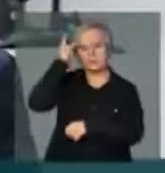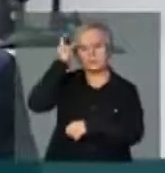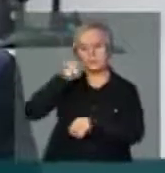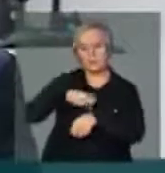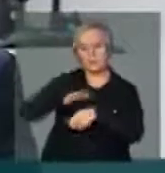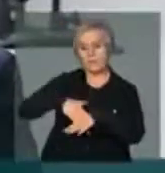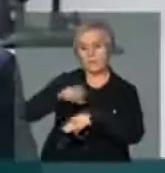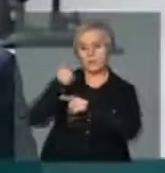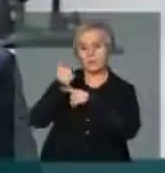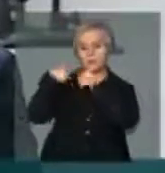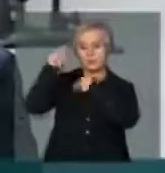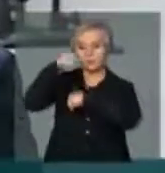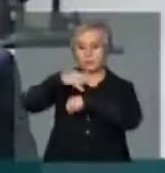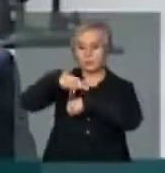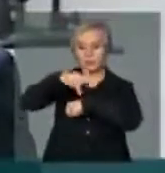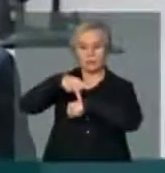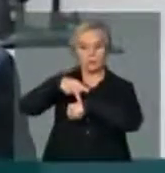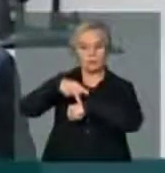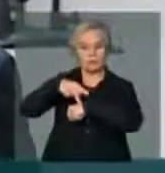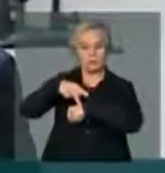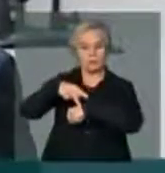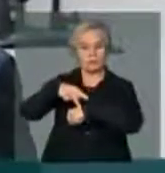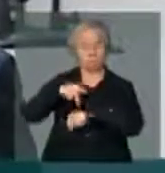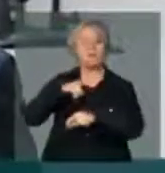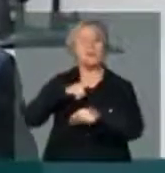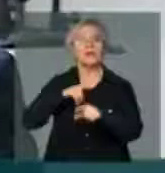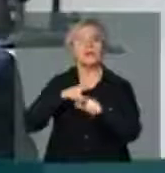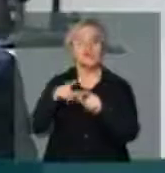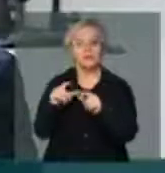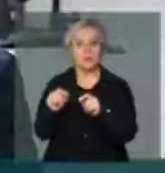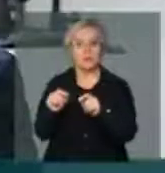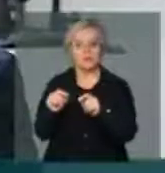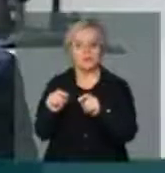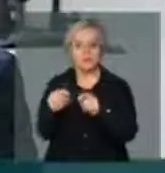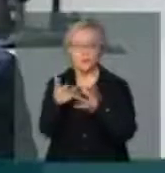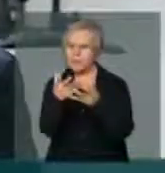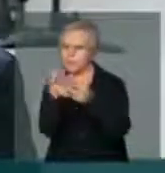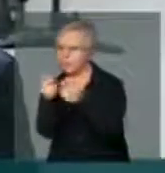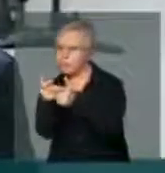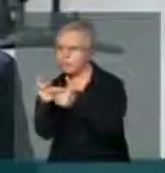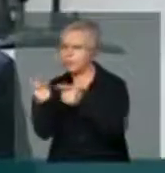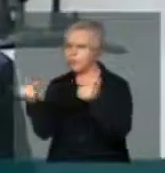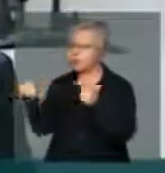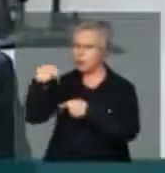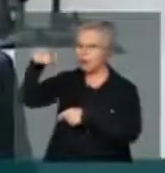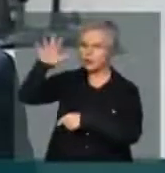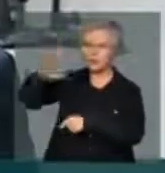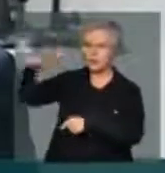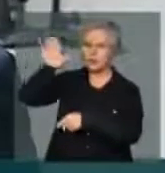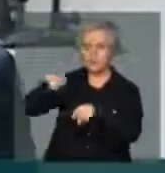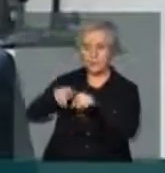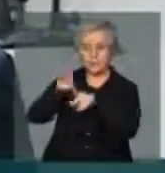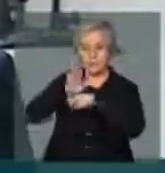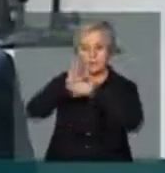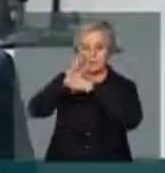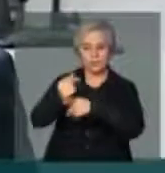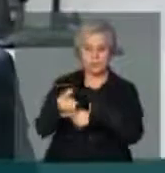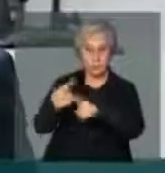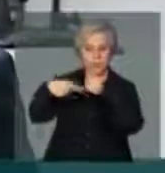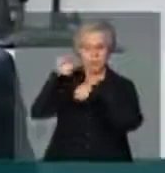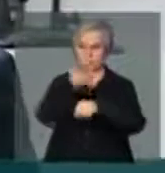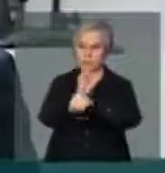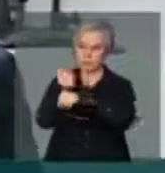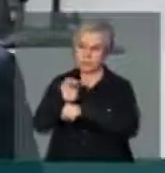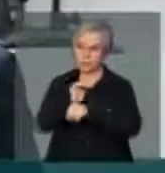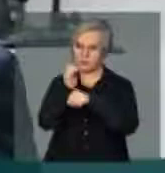desenvolvidos do nosso país, nós temos lá os irmãos do Nordeste que ajudaram a desenvolver também esses estados, com